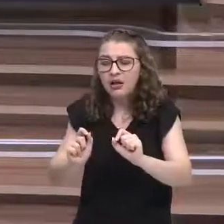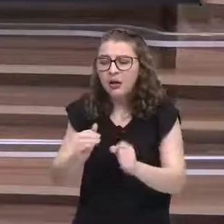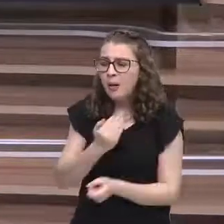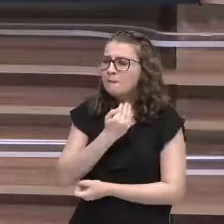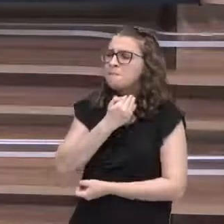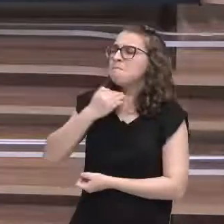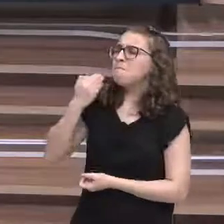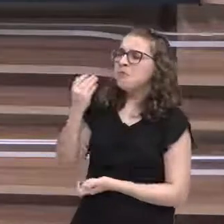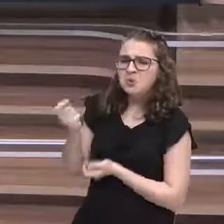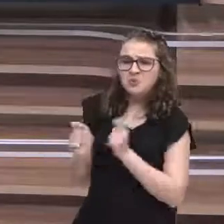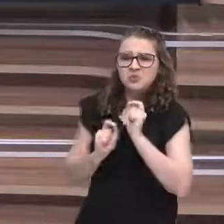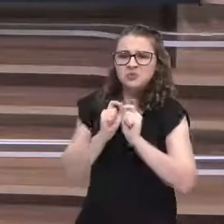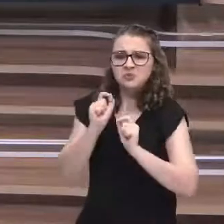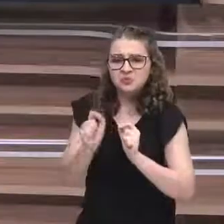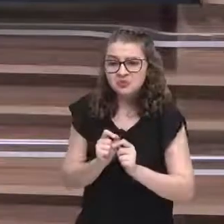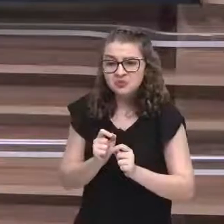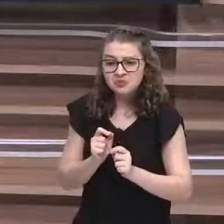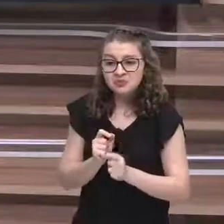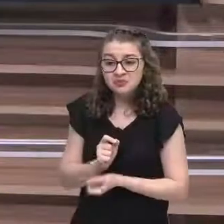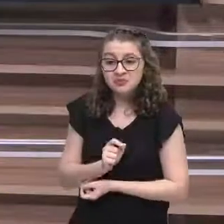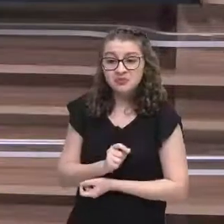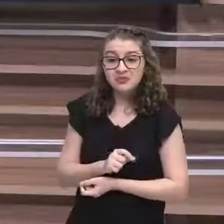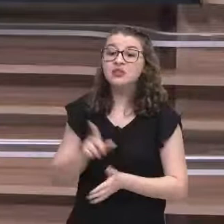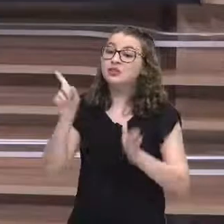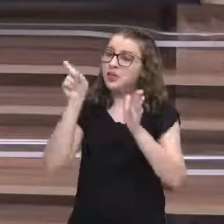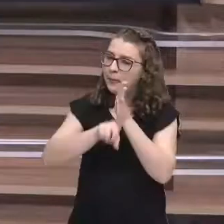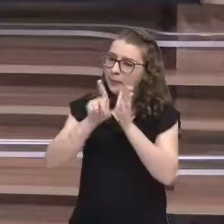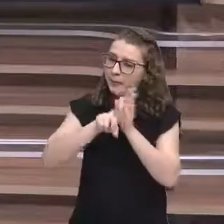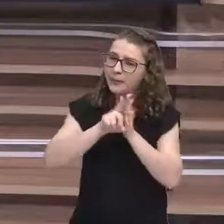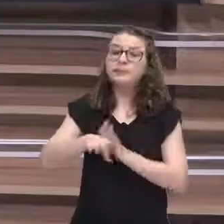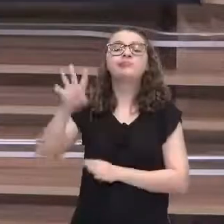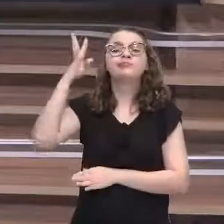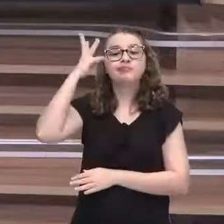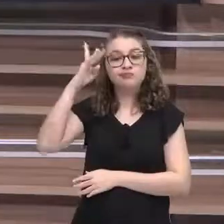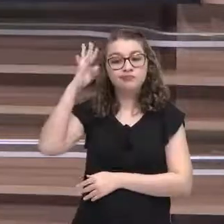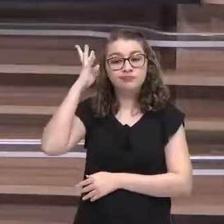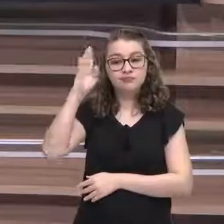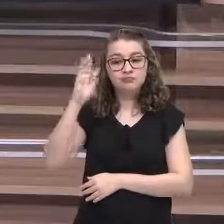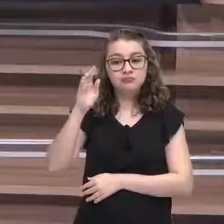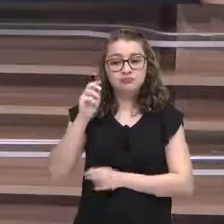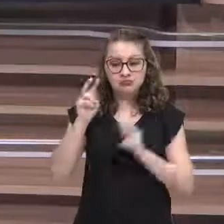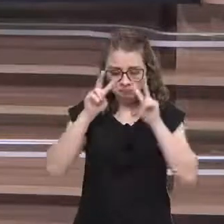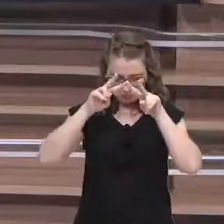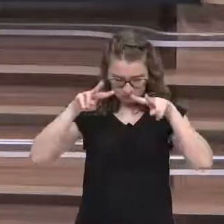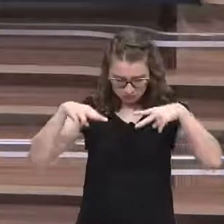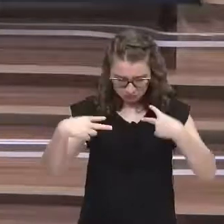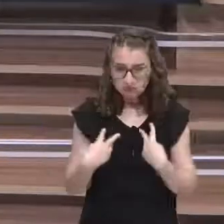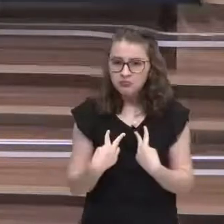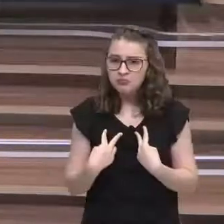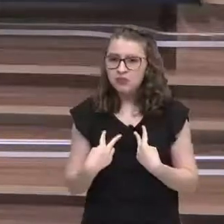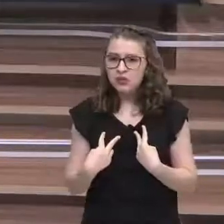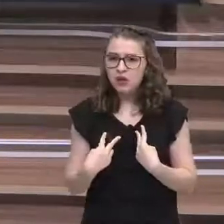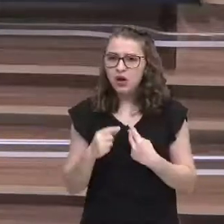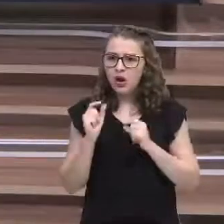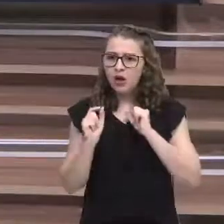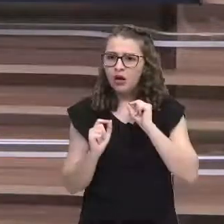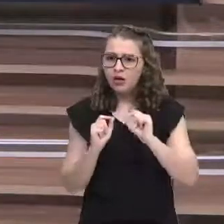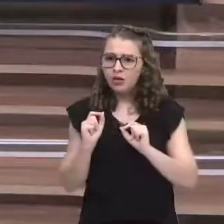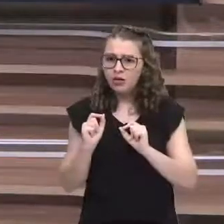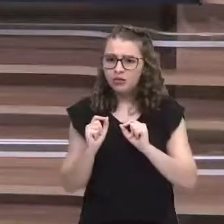morte? Questões filosóficas. Quem sou eu? O que eu estou fazendo